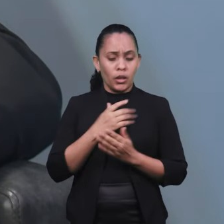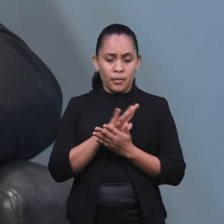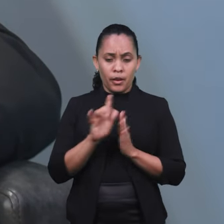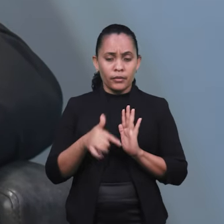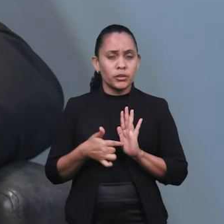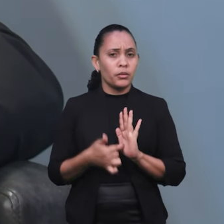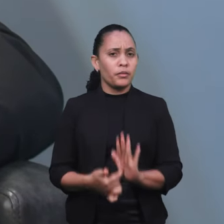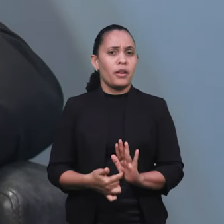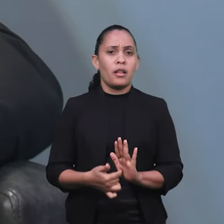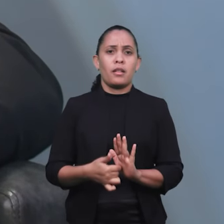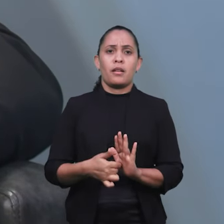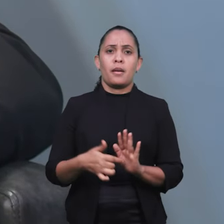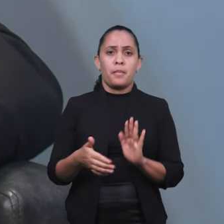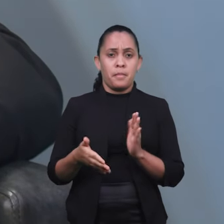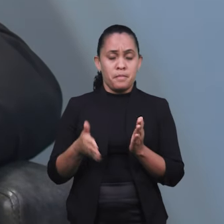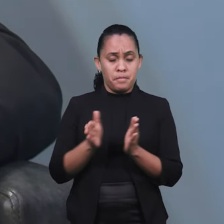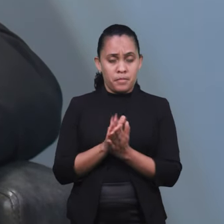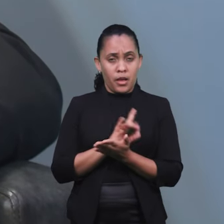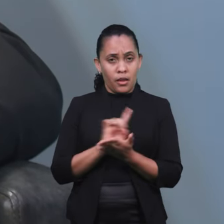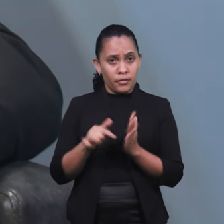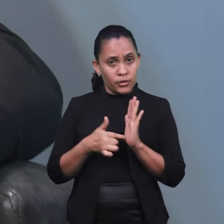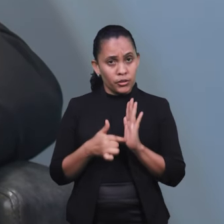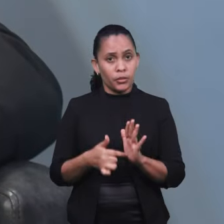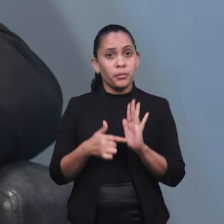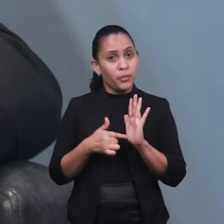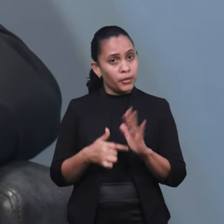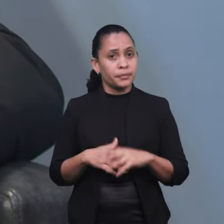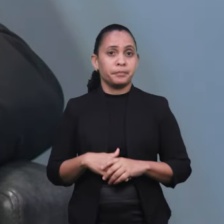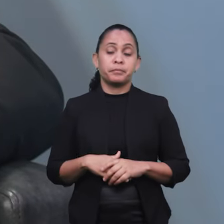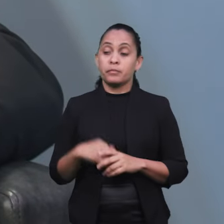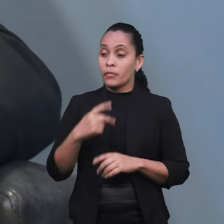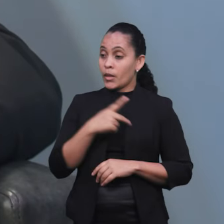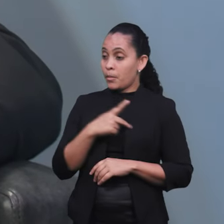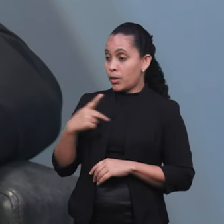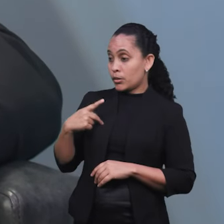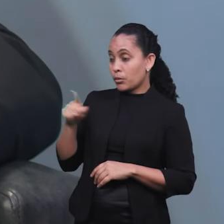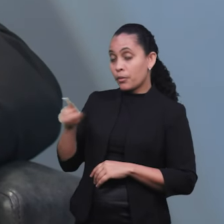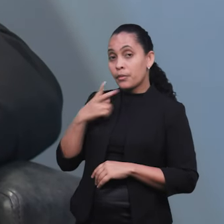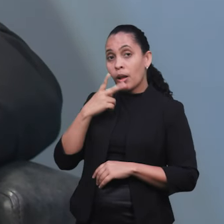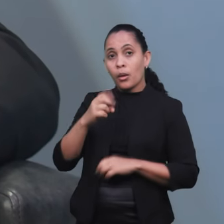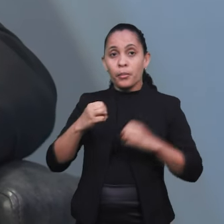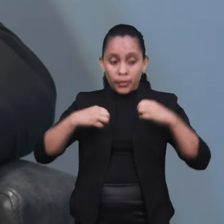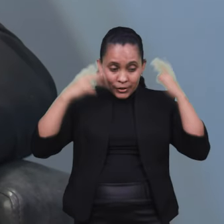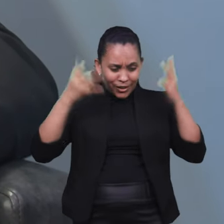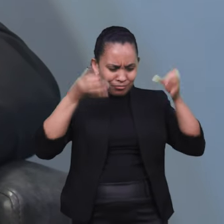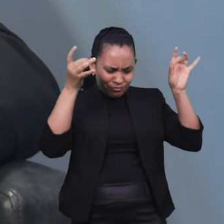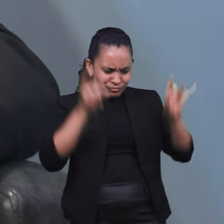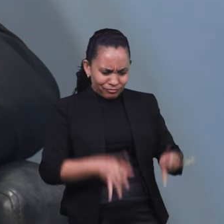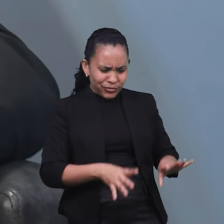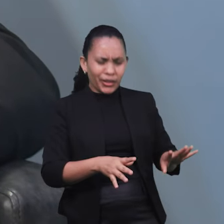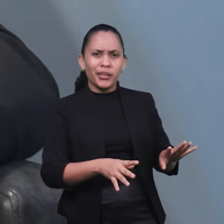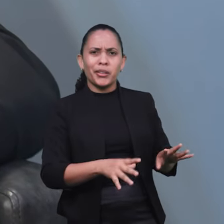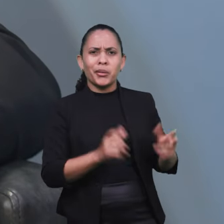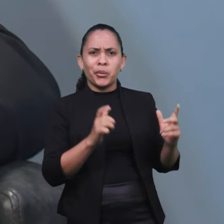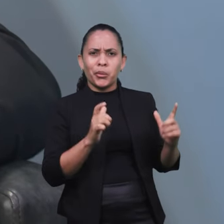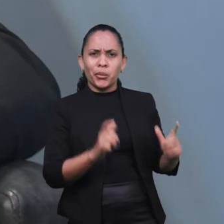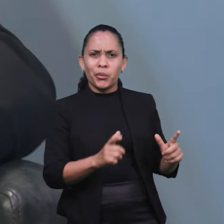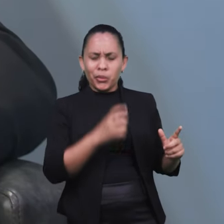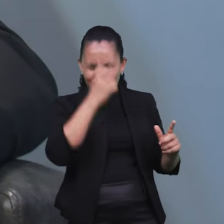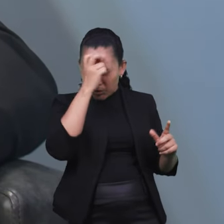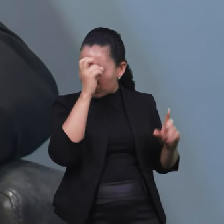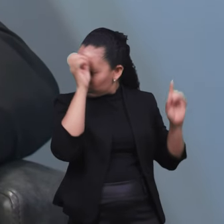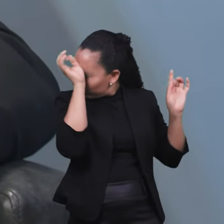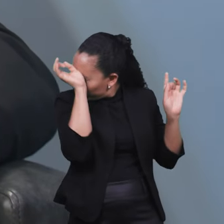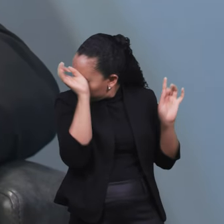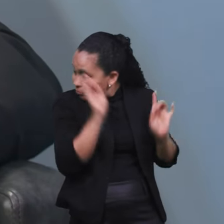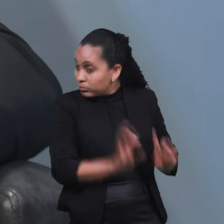né? Ler a palavra. Porque o pastor Luiz disse assim, olha, Moisés deixou o Egito. Moisés deixou